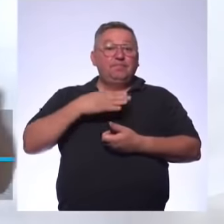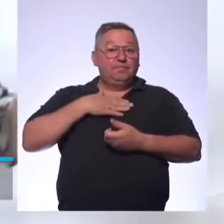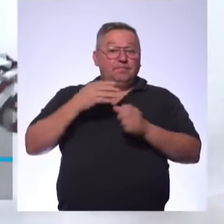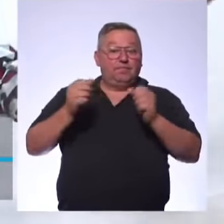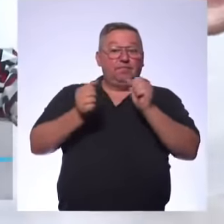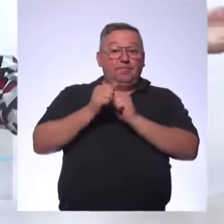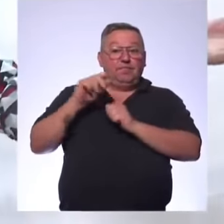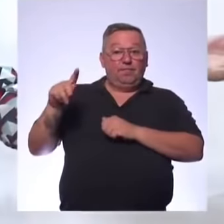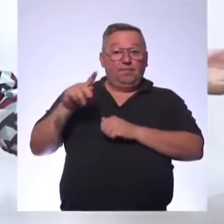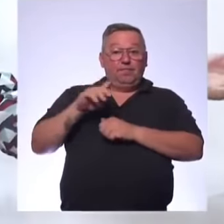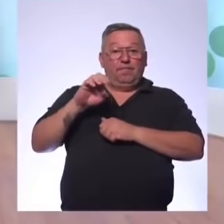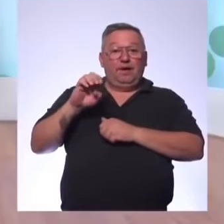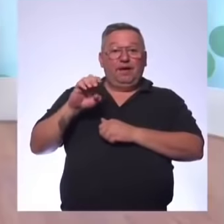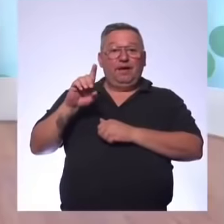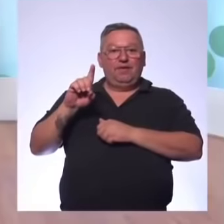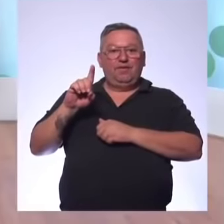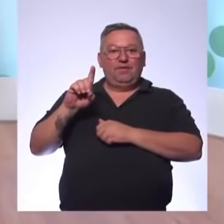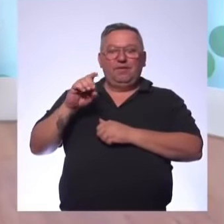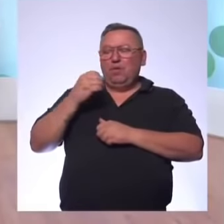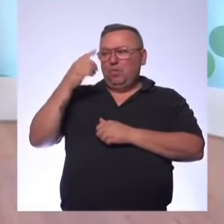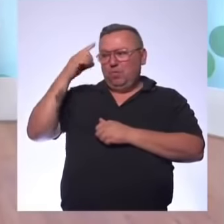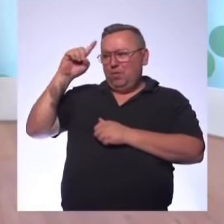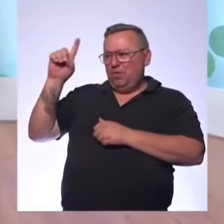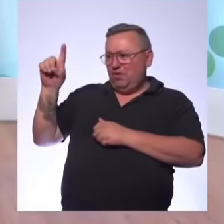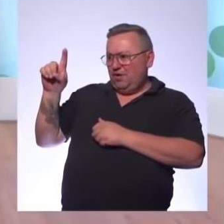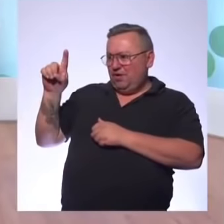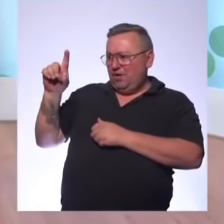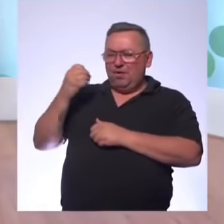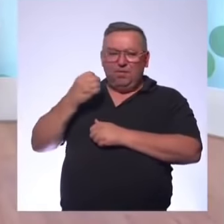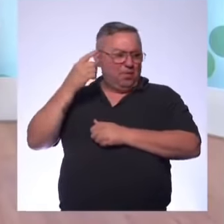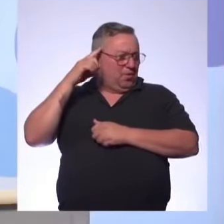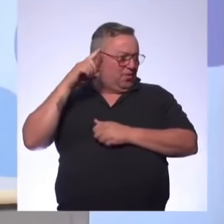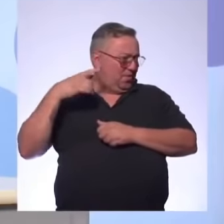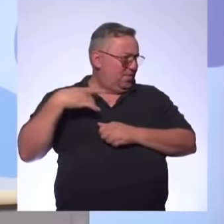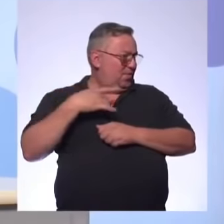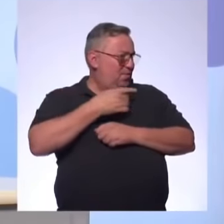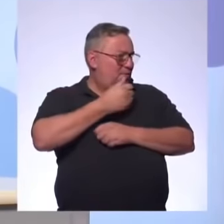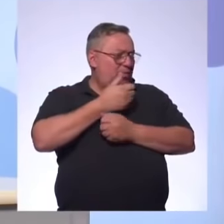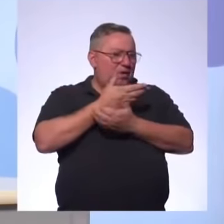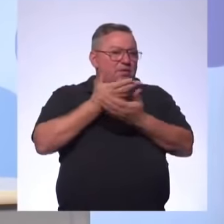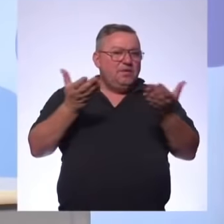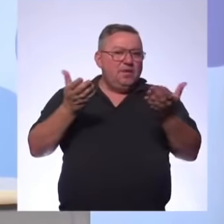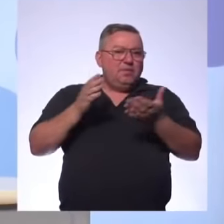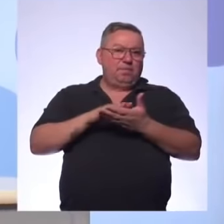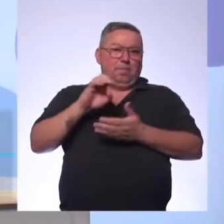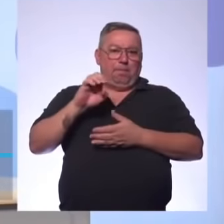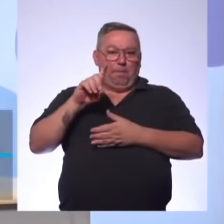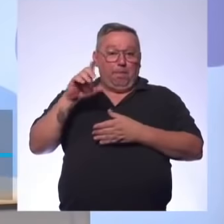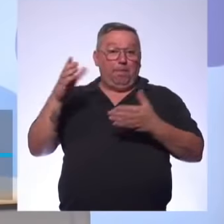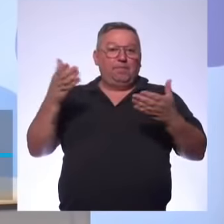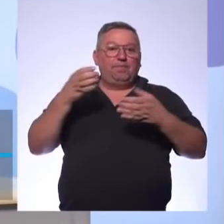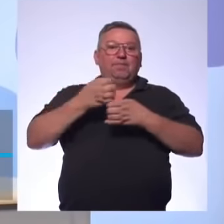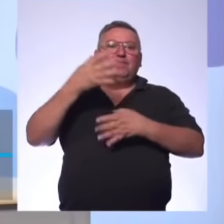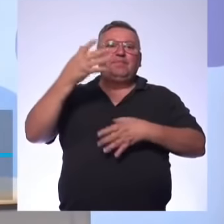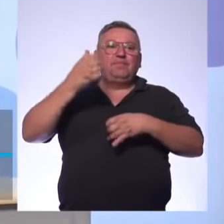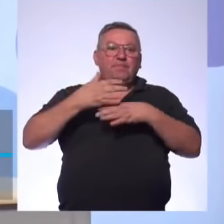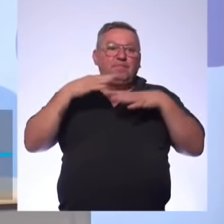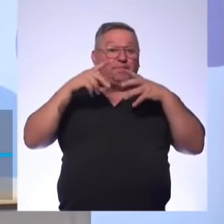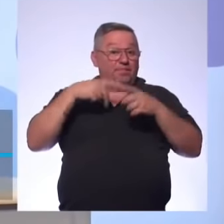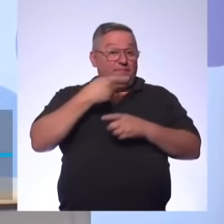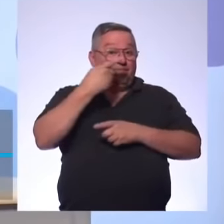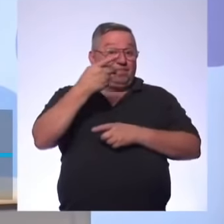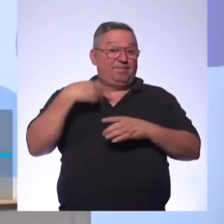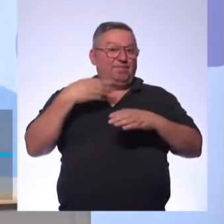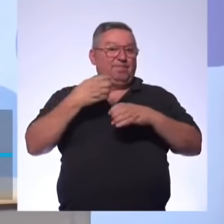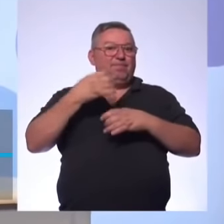me comigo teacher said good morning good morning Hello Bora lá todo mundo sódio fazer a moderação aqui no chat então tudo que